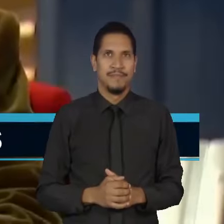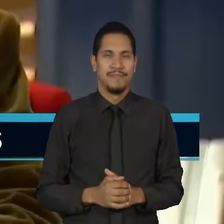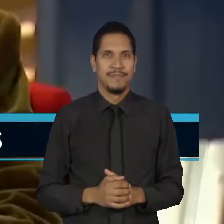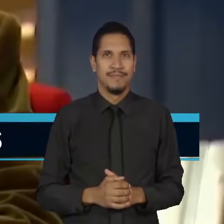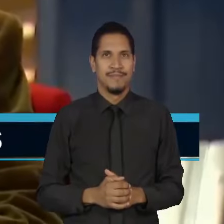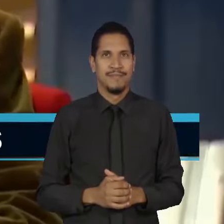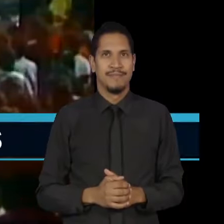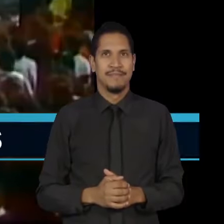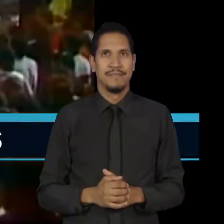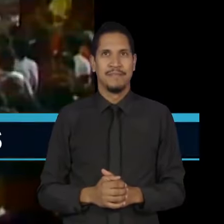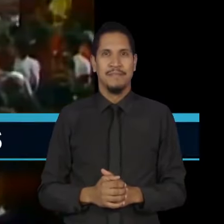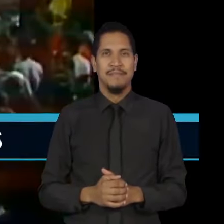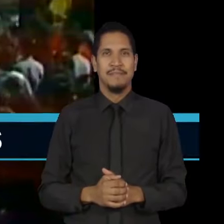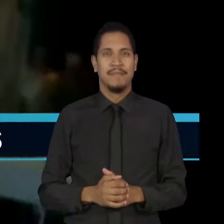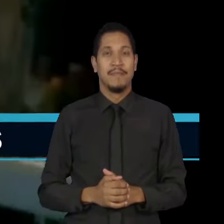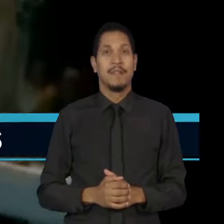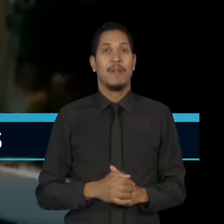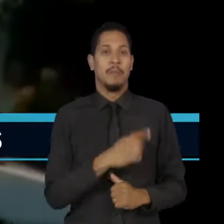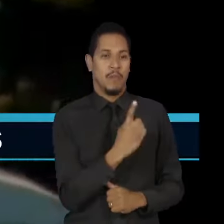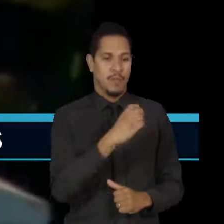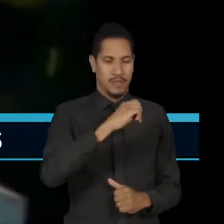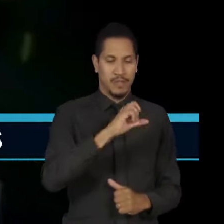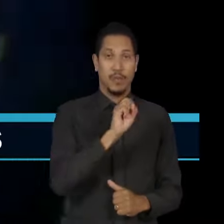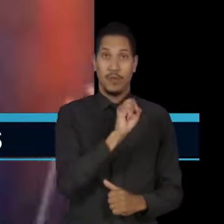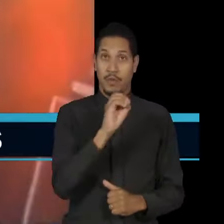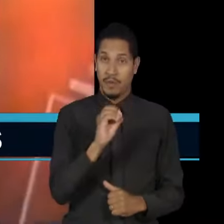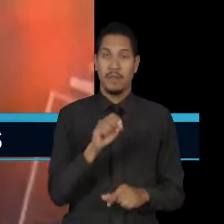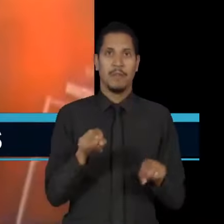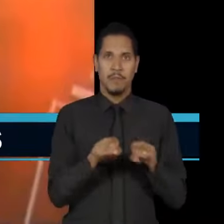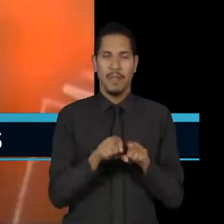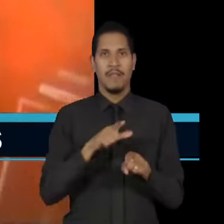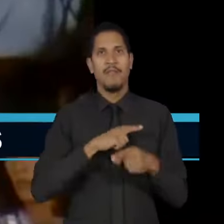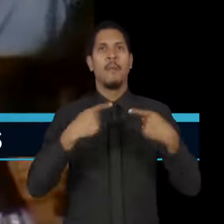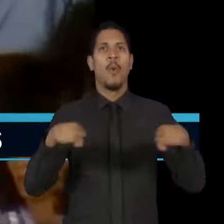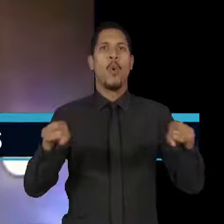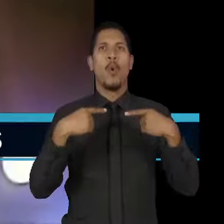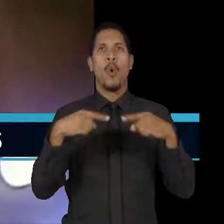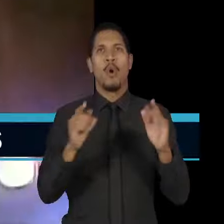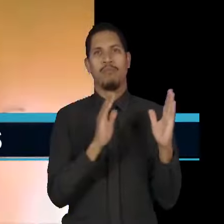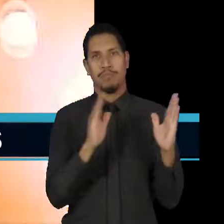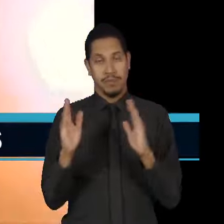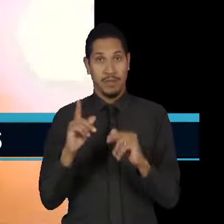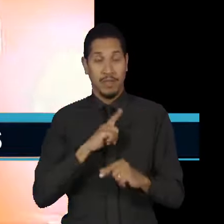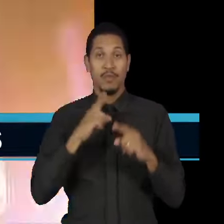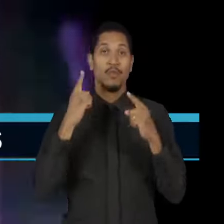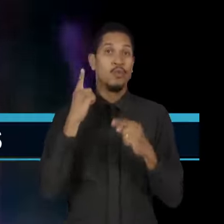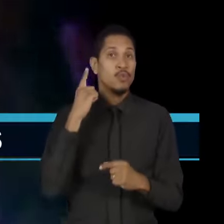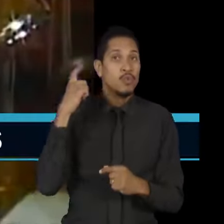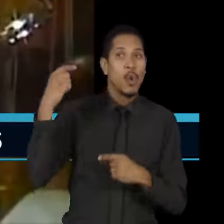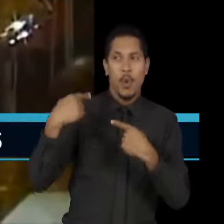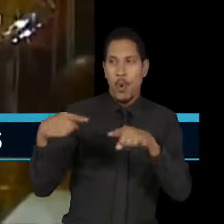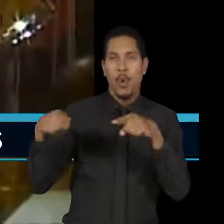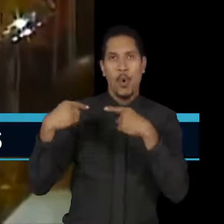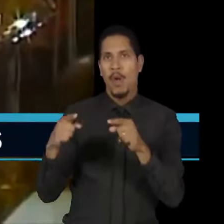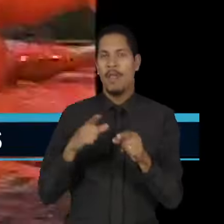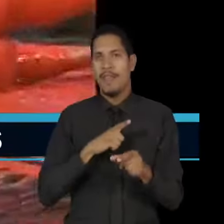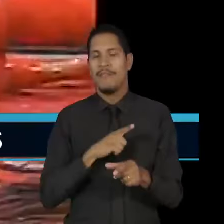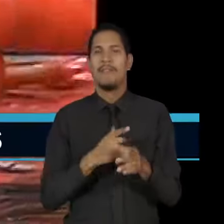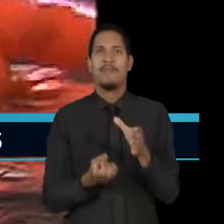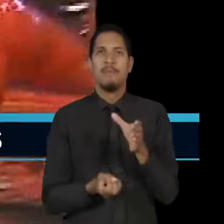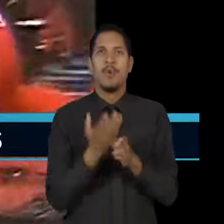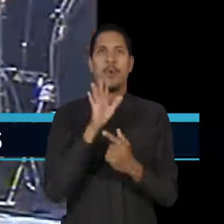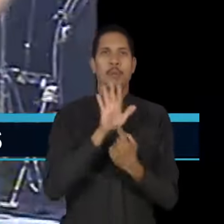viagem bonita. A década de 80 marcou uma geração com os musicais. A Fábrica do Som, que foi responsável pelo lançamento